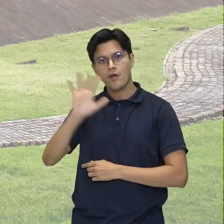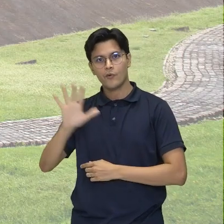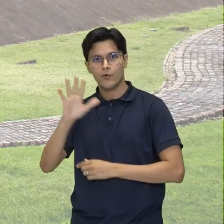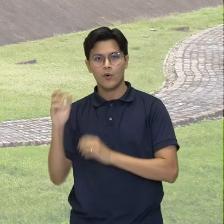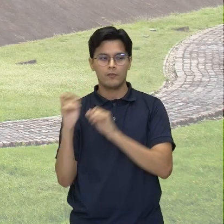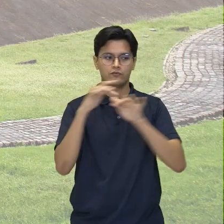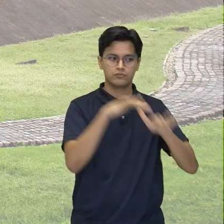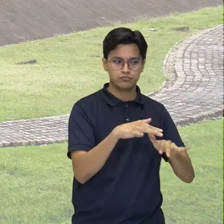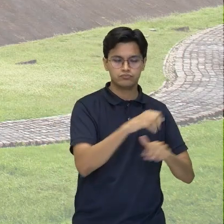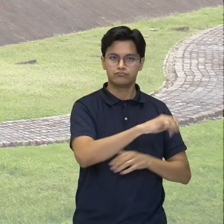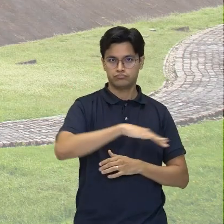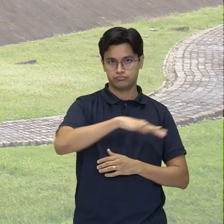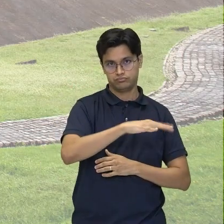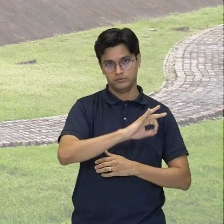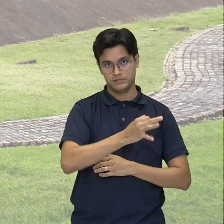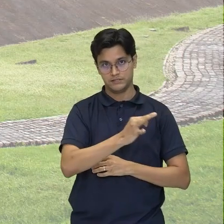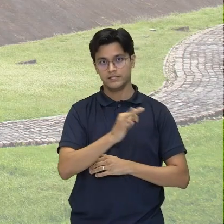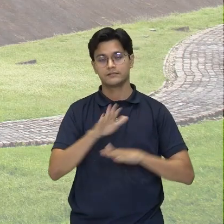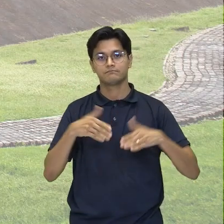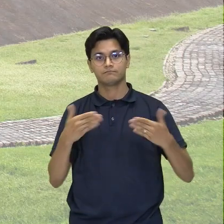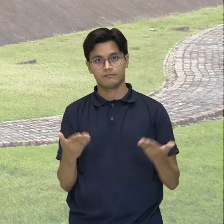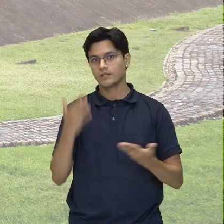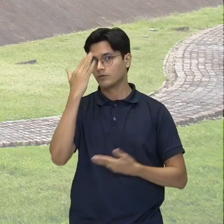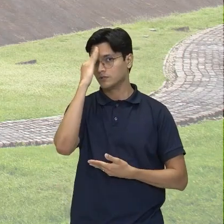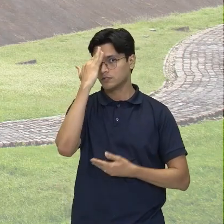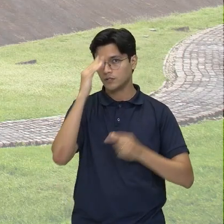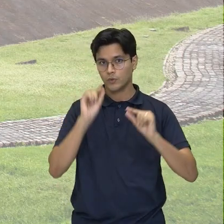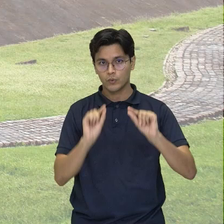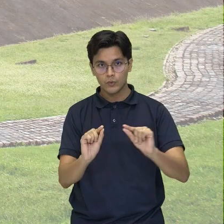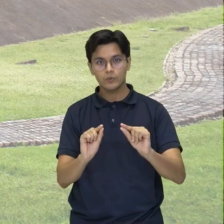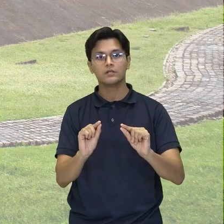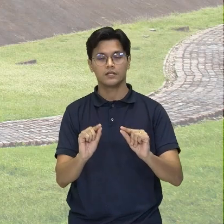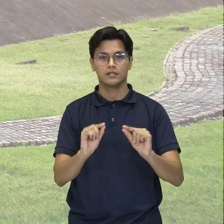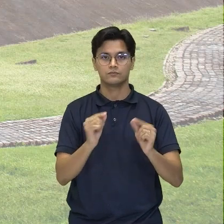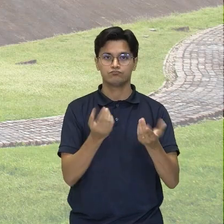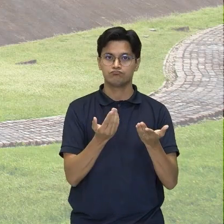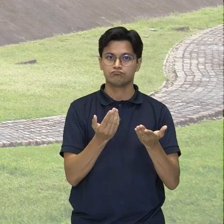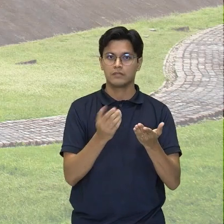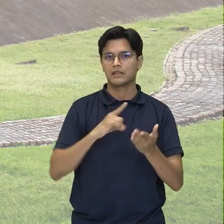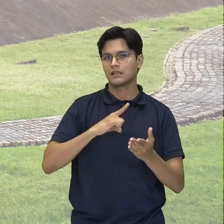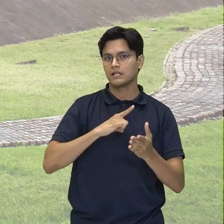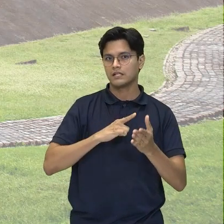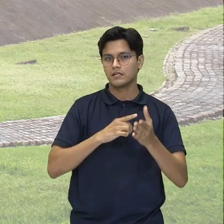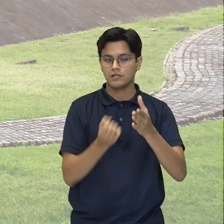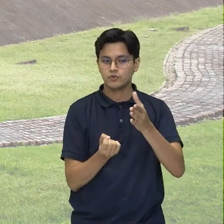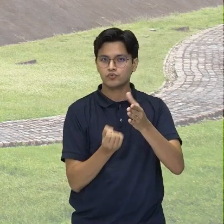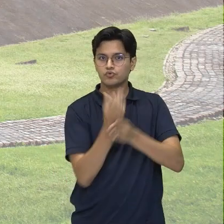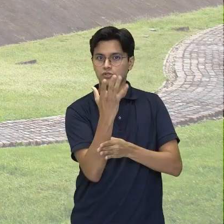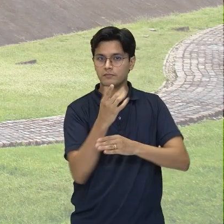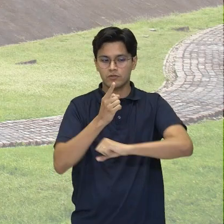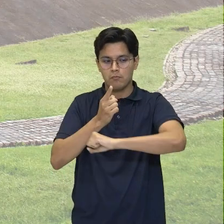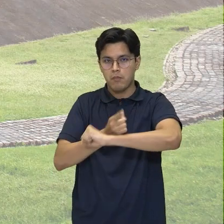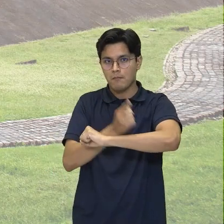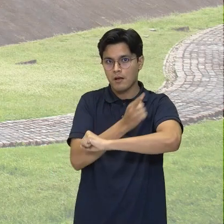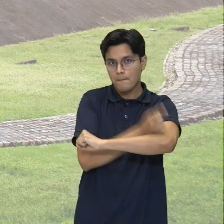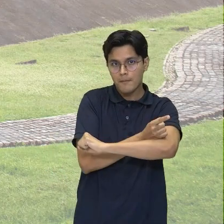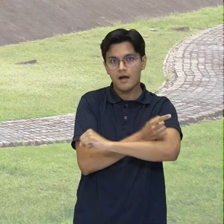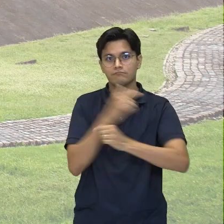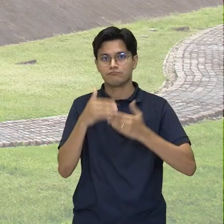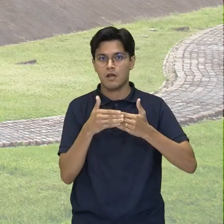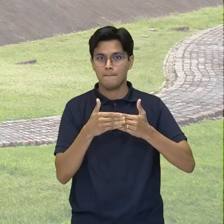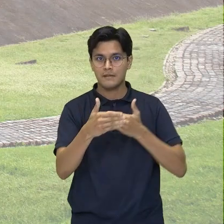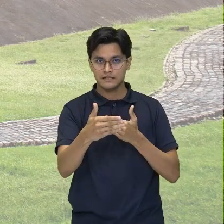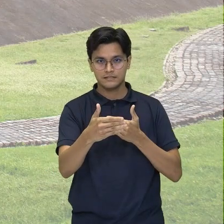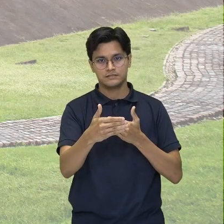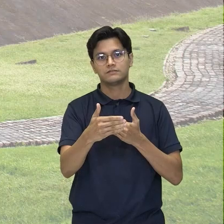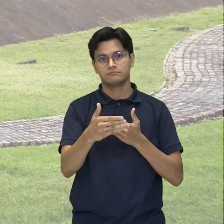gente entender que, a partir da fundação desse forte do presépio nessa